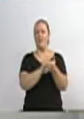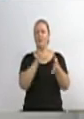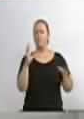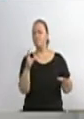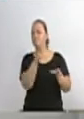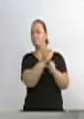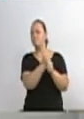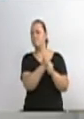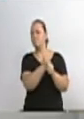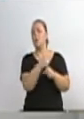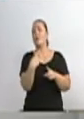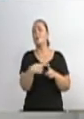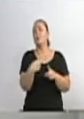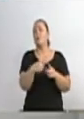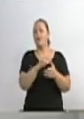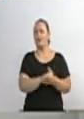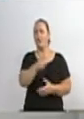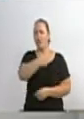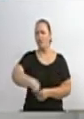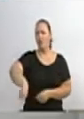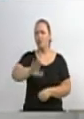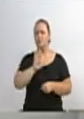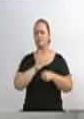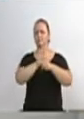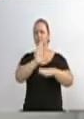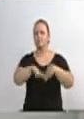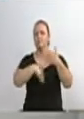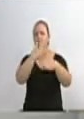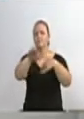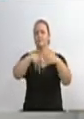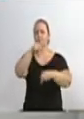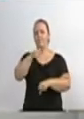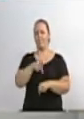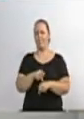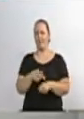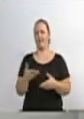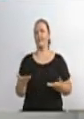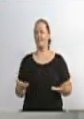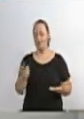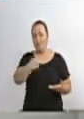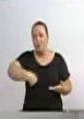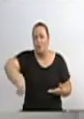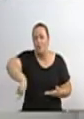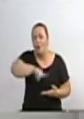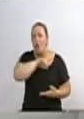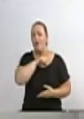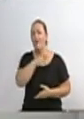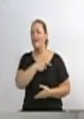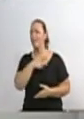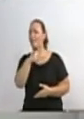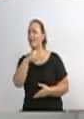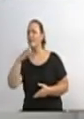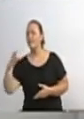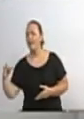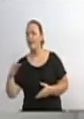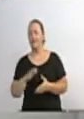nós ajudamos a construir essa nação. Nós ajudamos a construir essa nação. O juiz